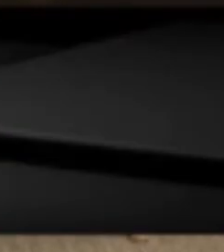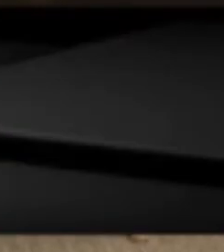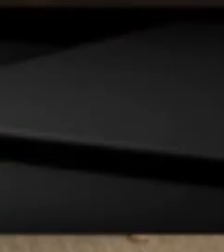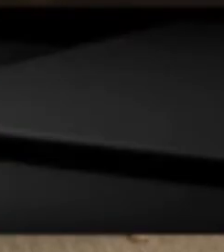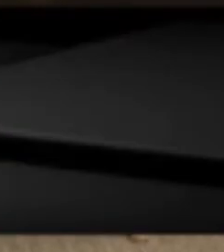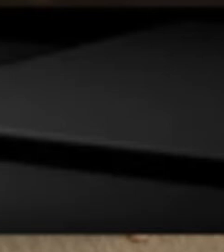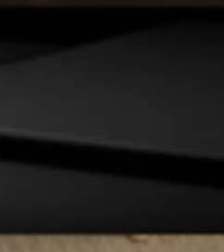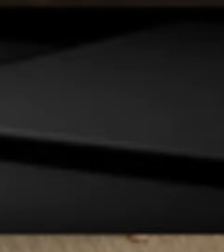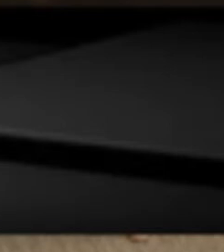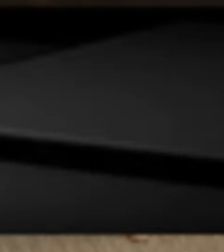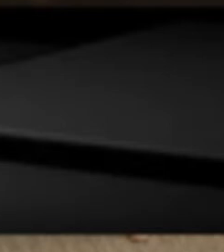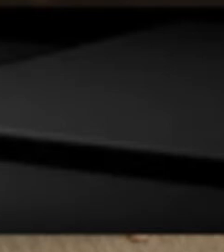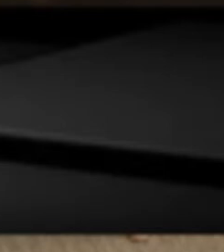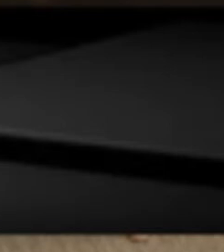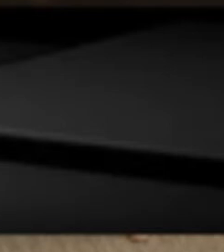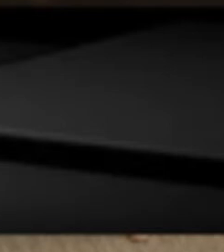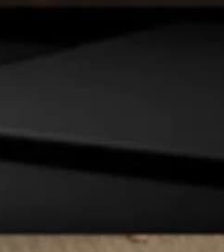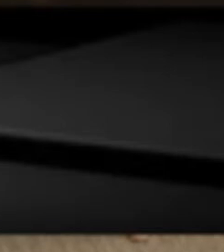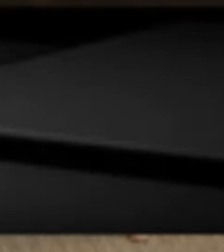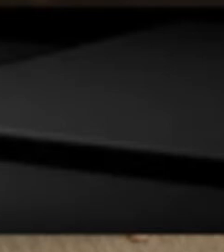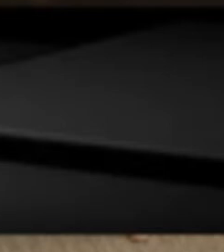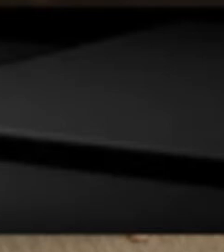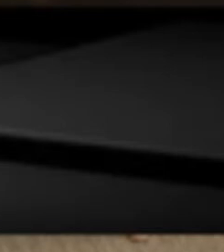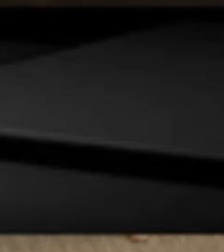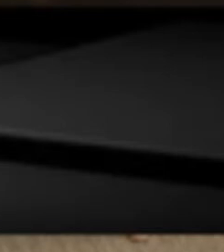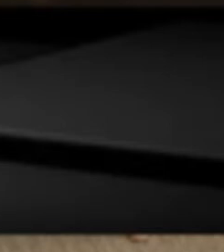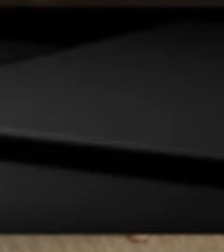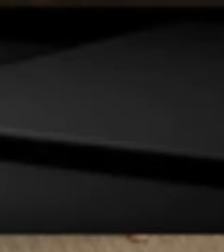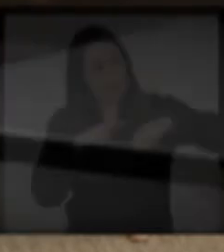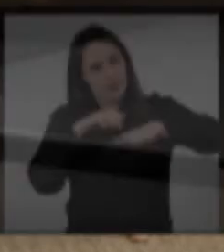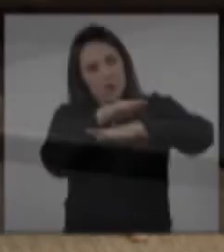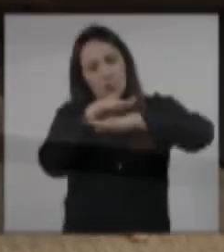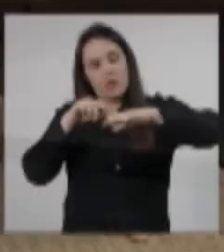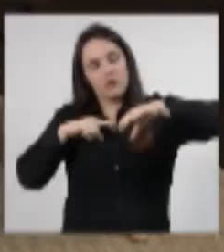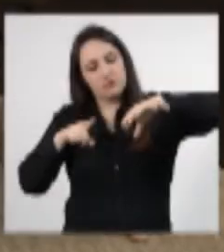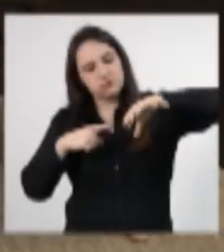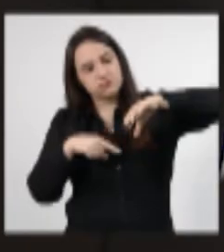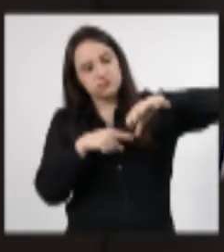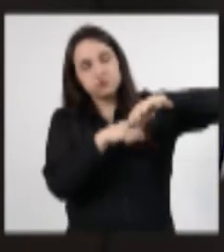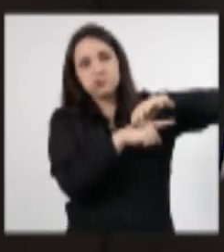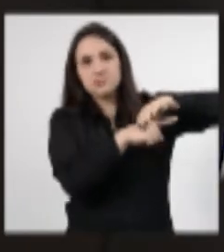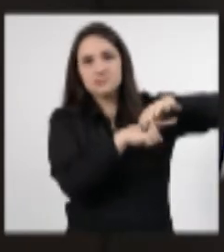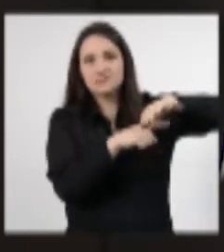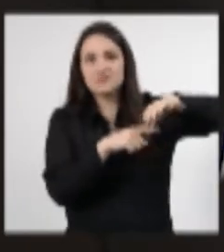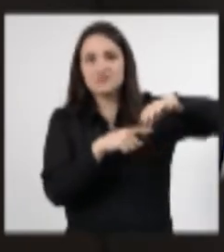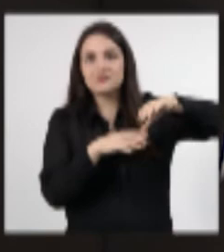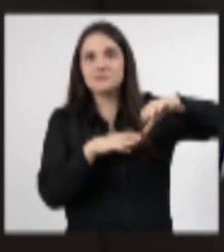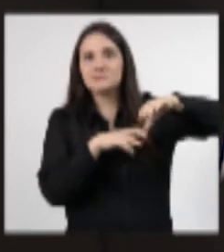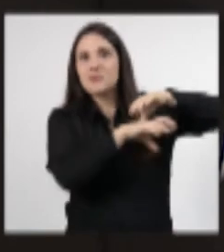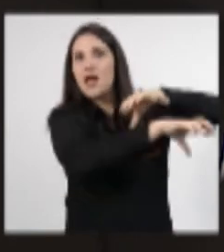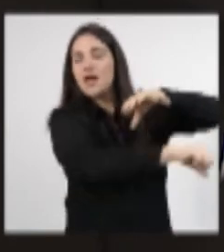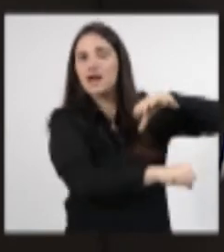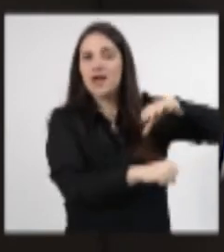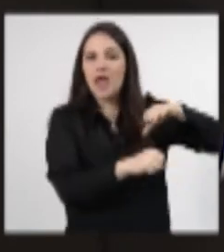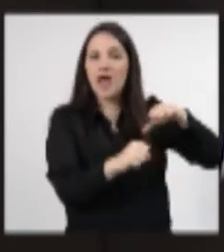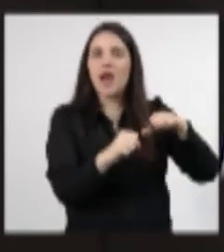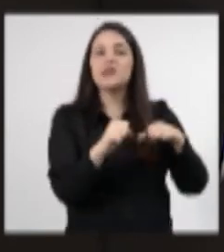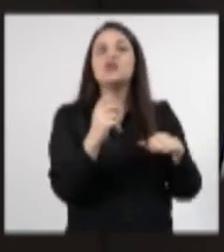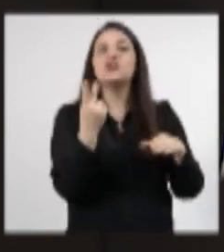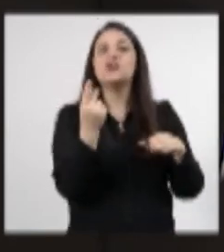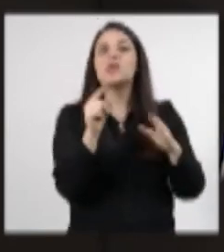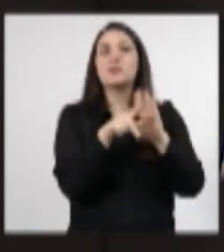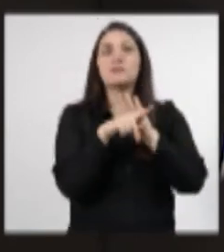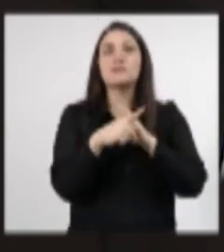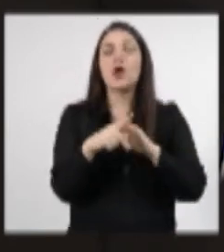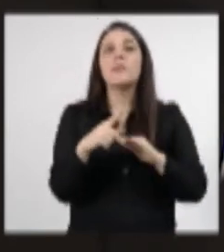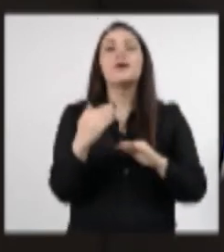em que foi construído um túnel para subtração de valores do Banco Central aqui em Campo Grande, que